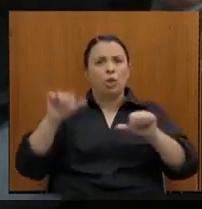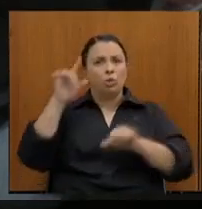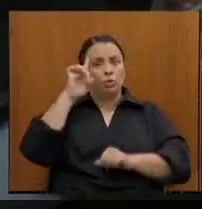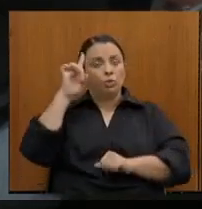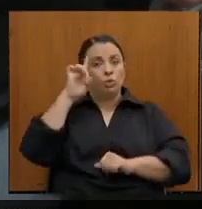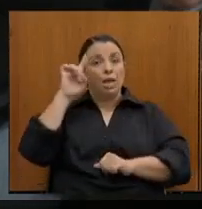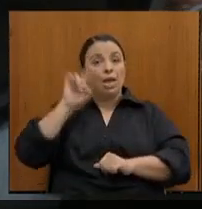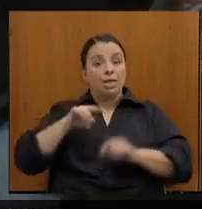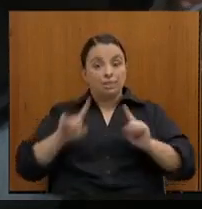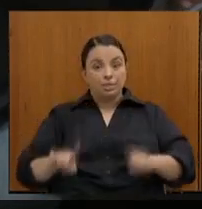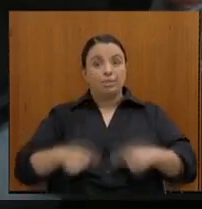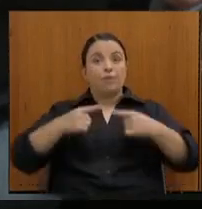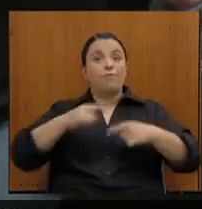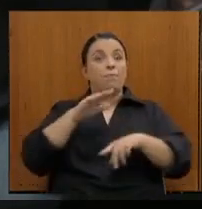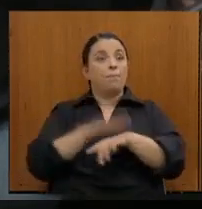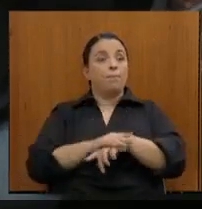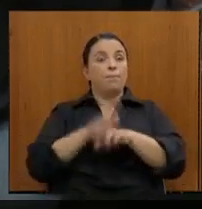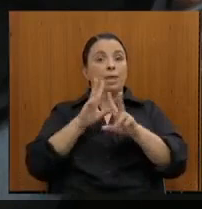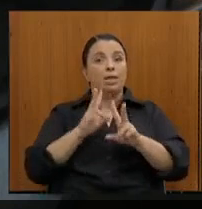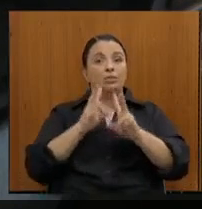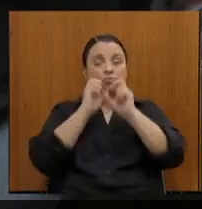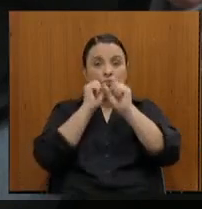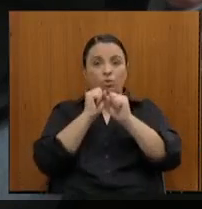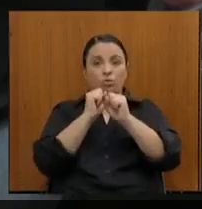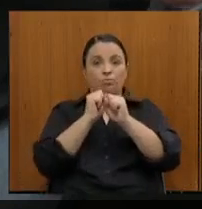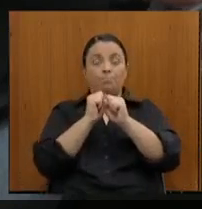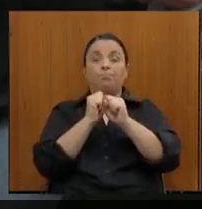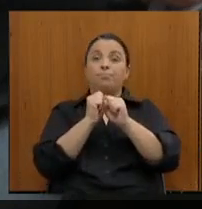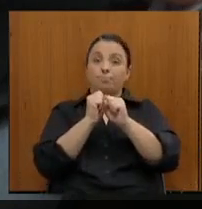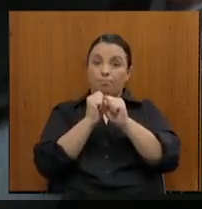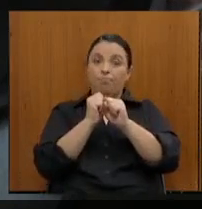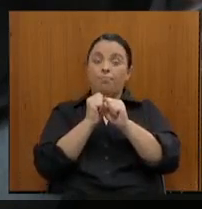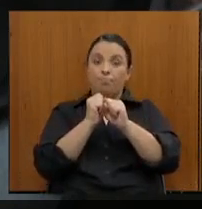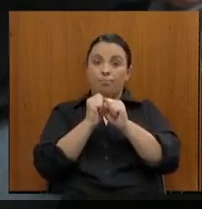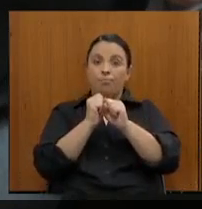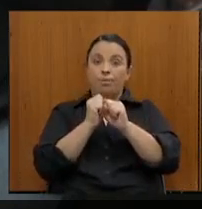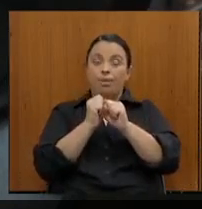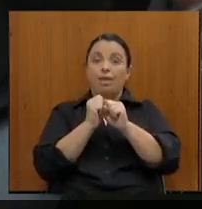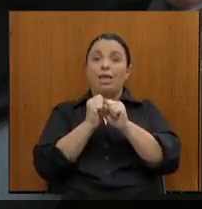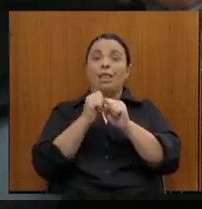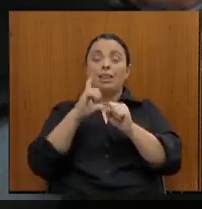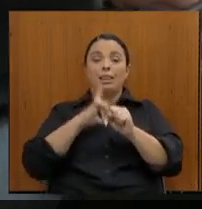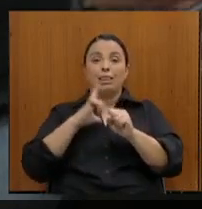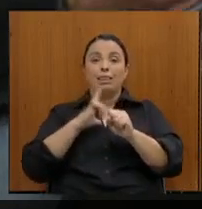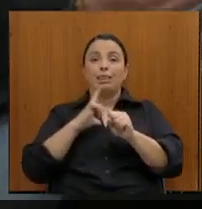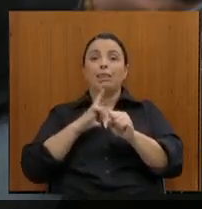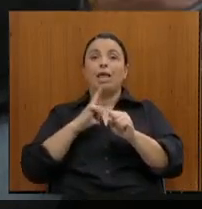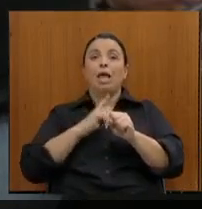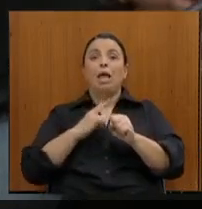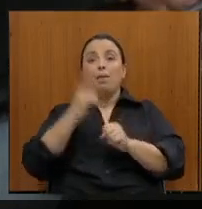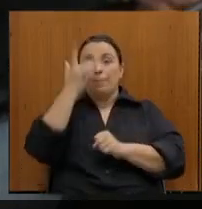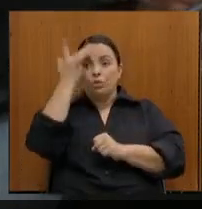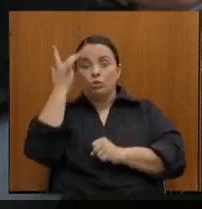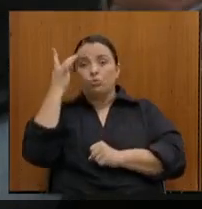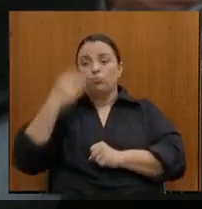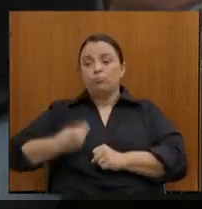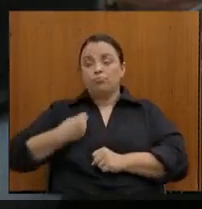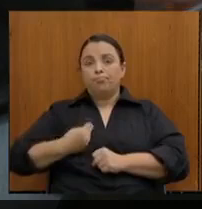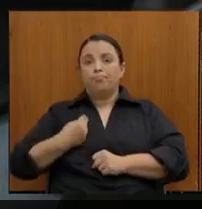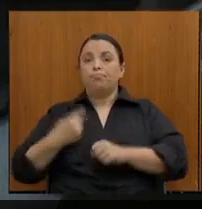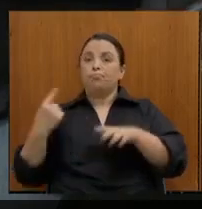cresce exponencialmente a inclusão de mesas parcelas da população mundial